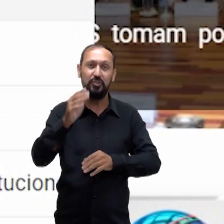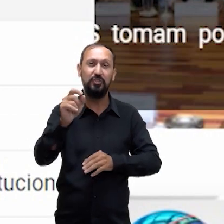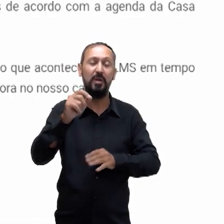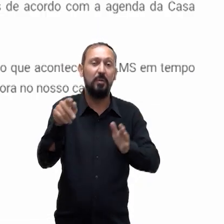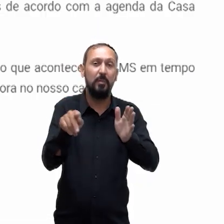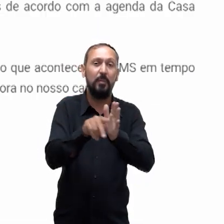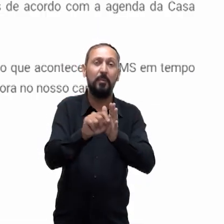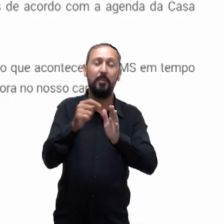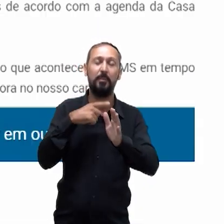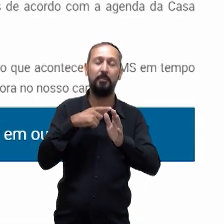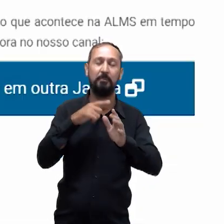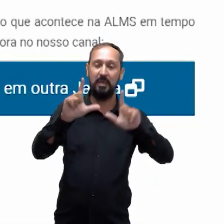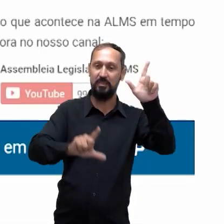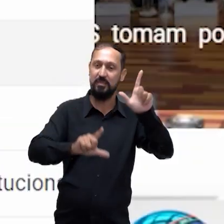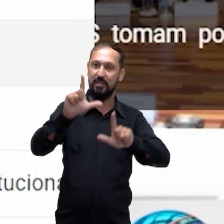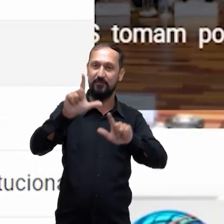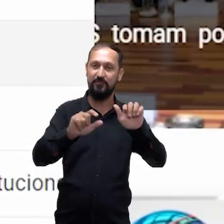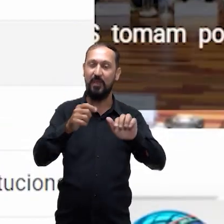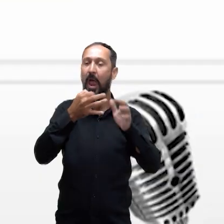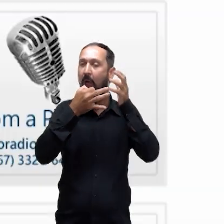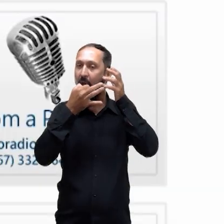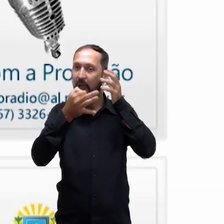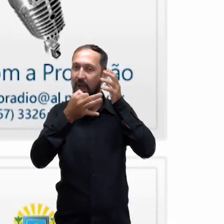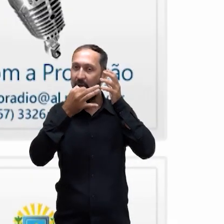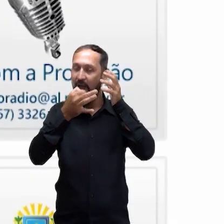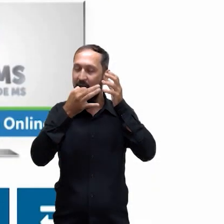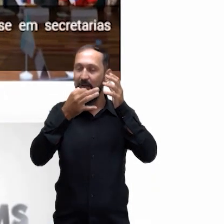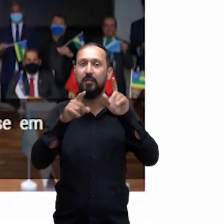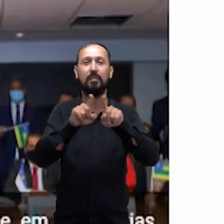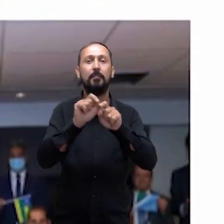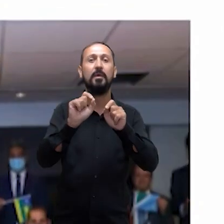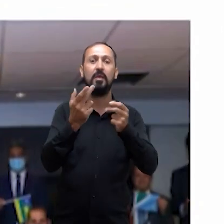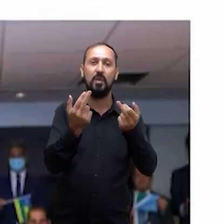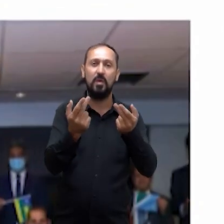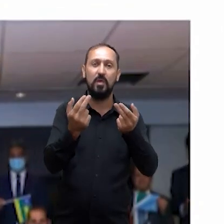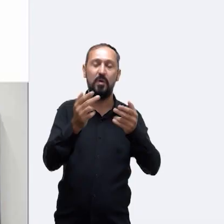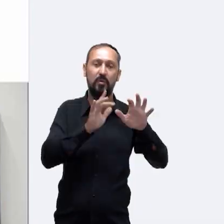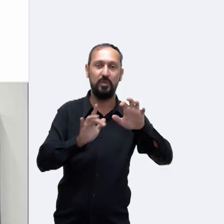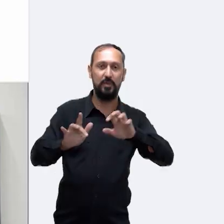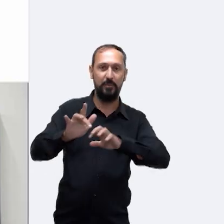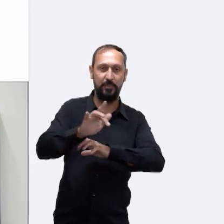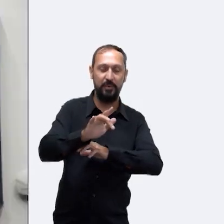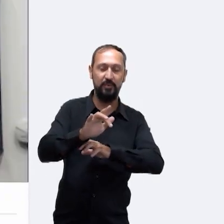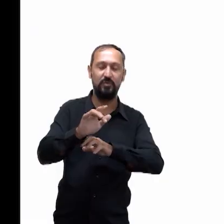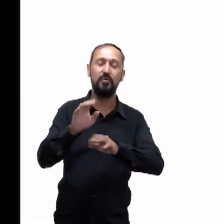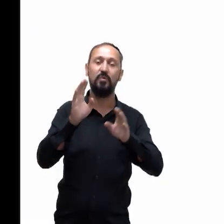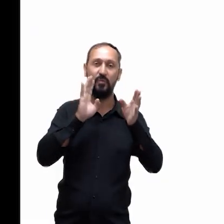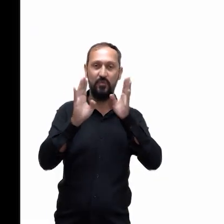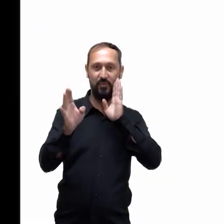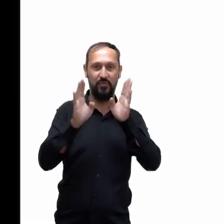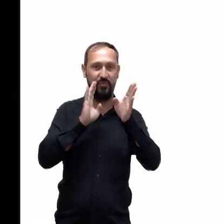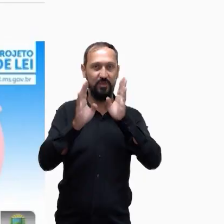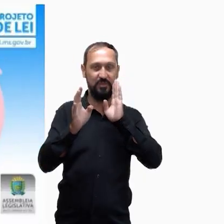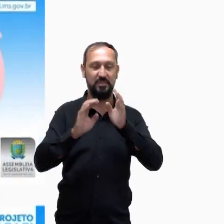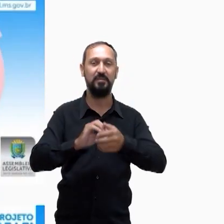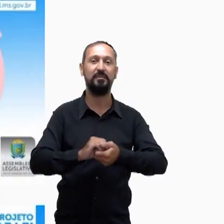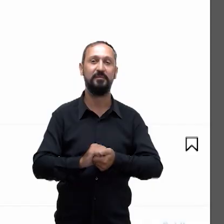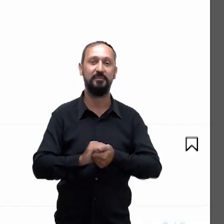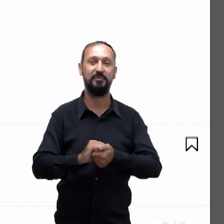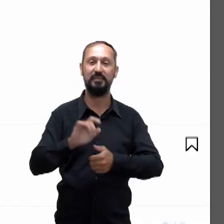acesso direto aos canais oficiais da TV e Rádio Alemes, assim como os perfis das mídias sociais do Facebook,